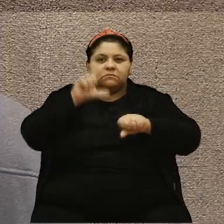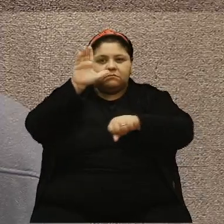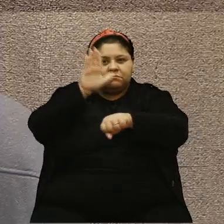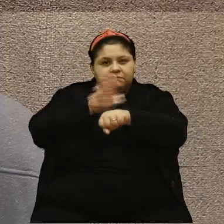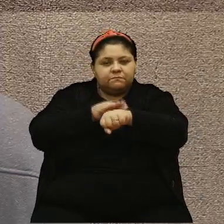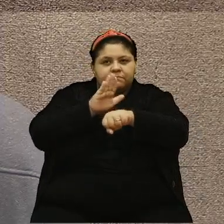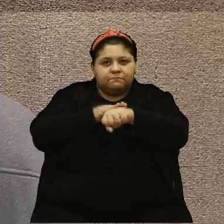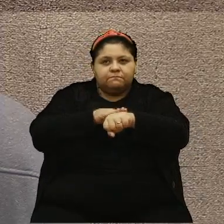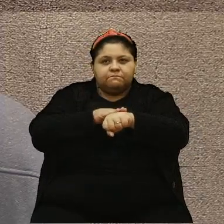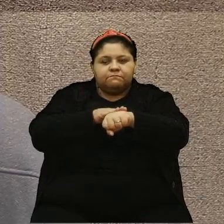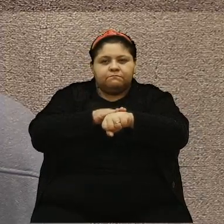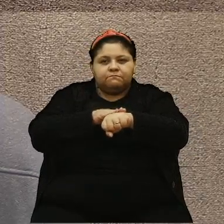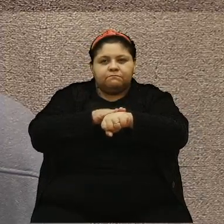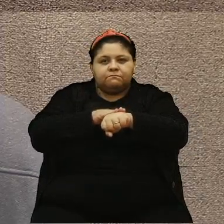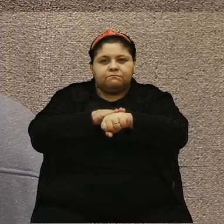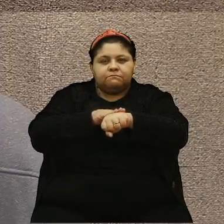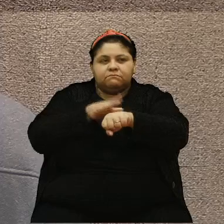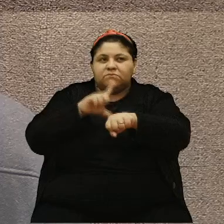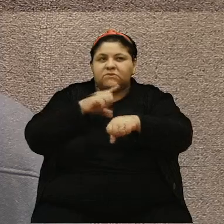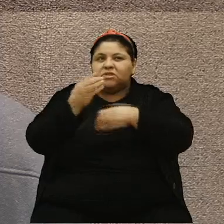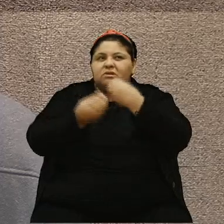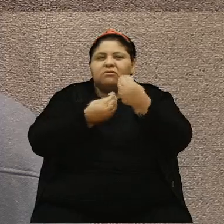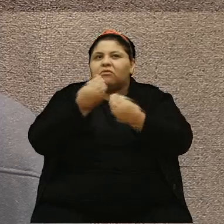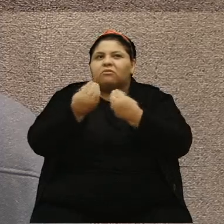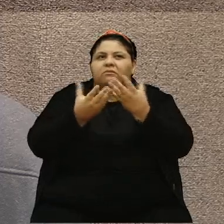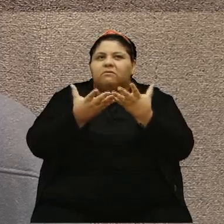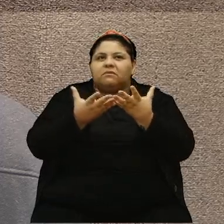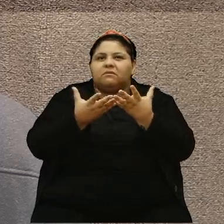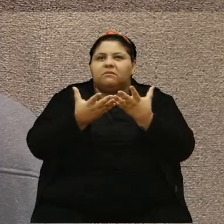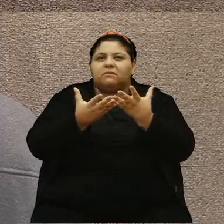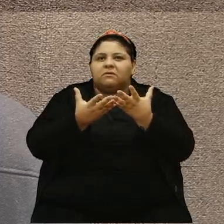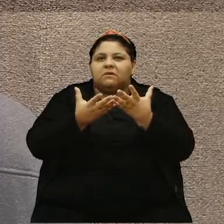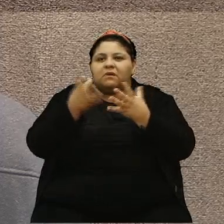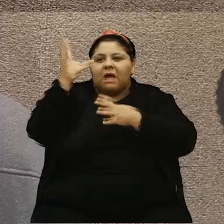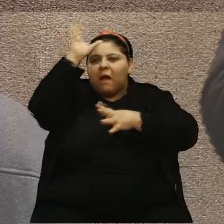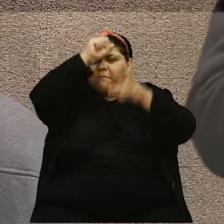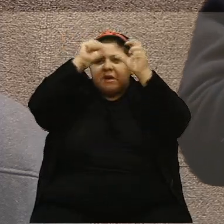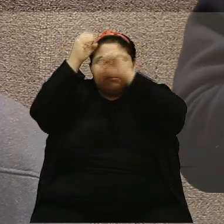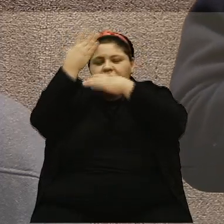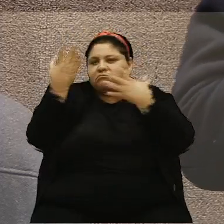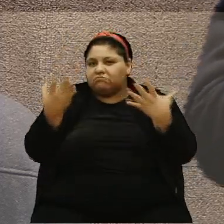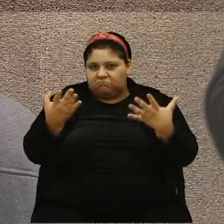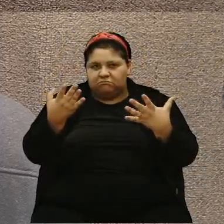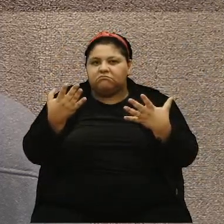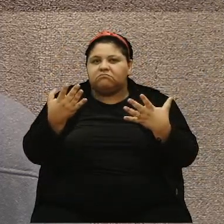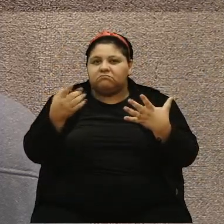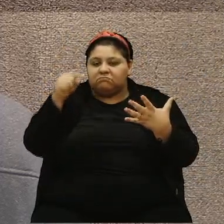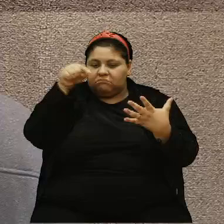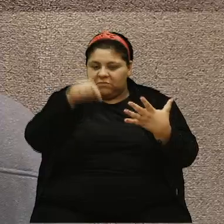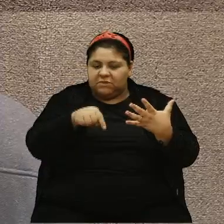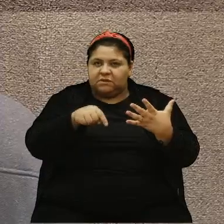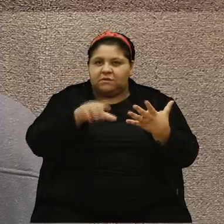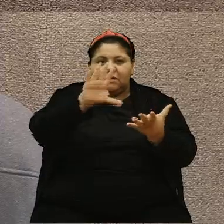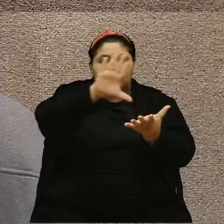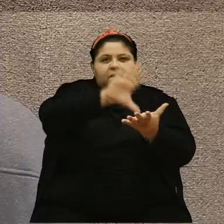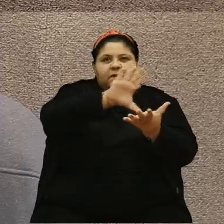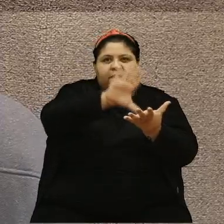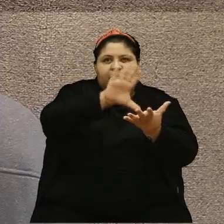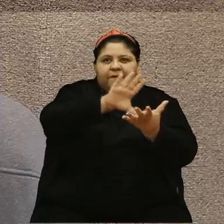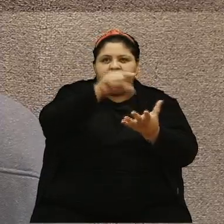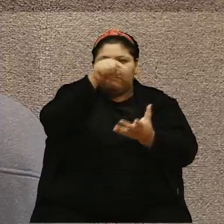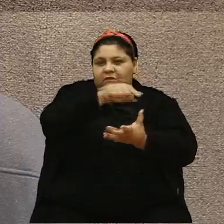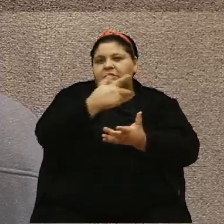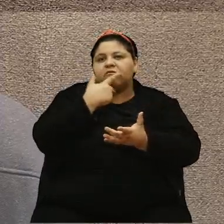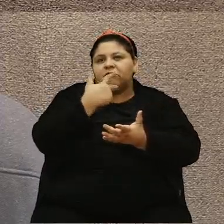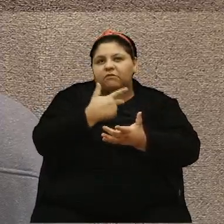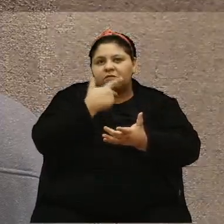vereador Nel, que não tem como, tem como atender. E essa pracinha, por exemplo, que você citou